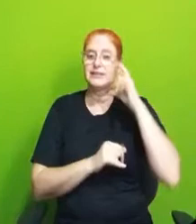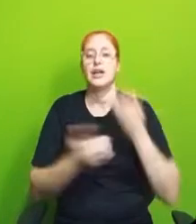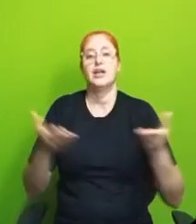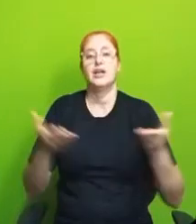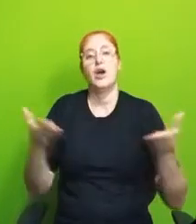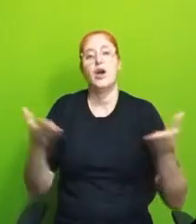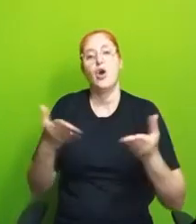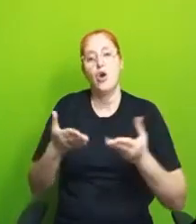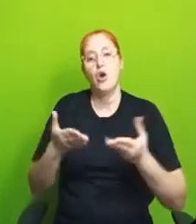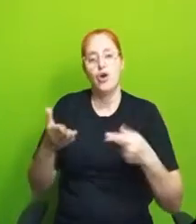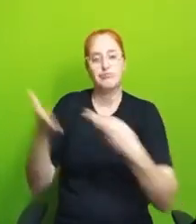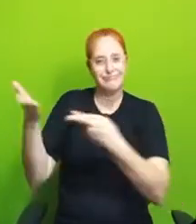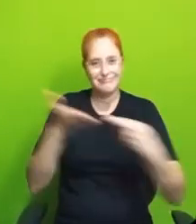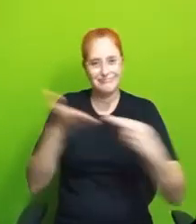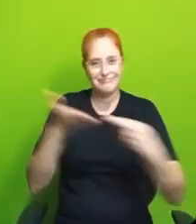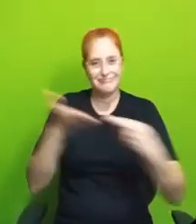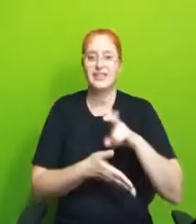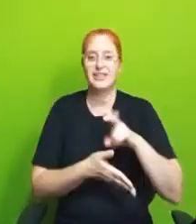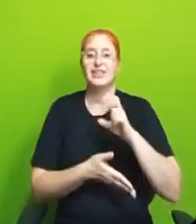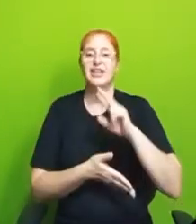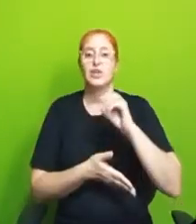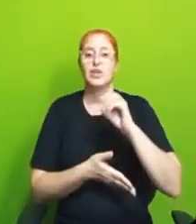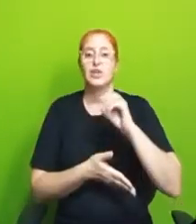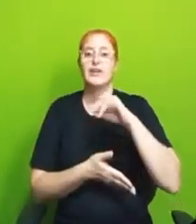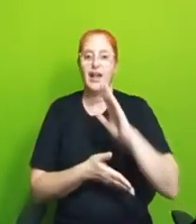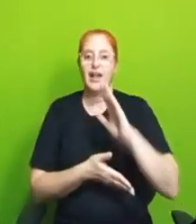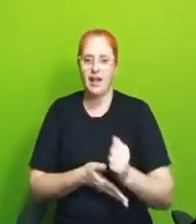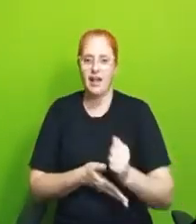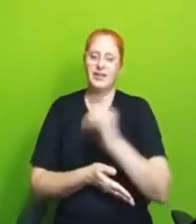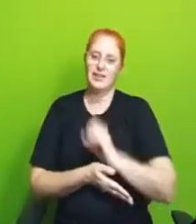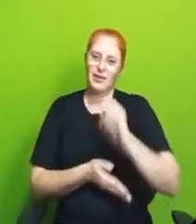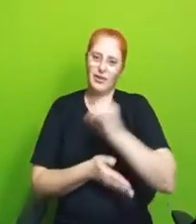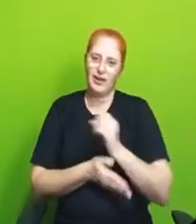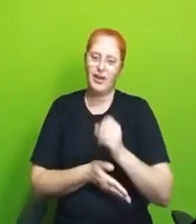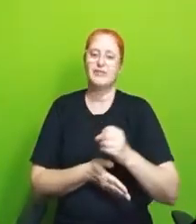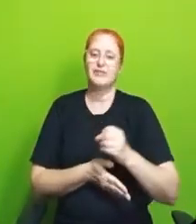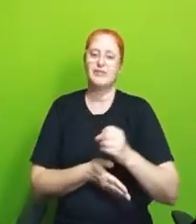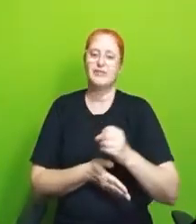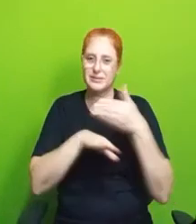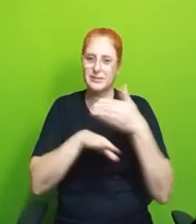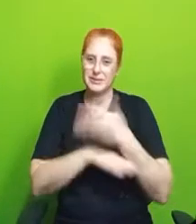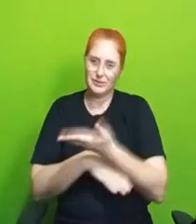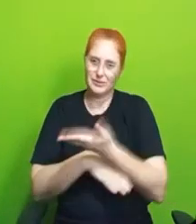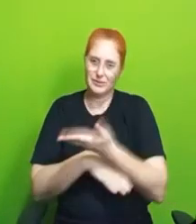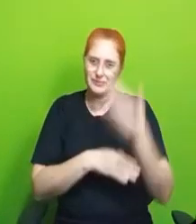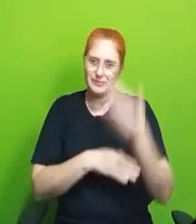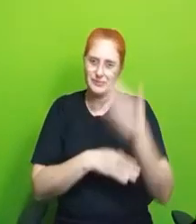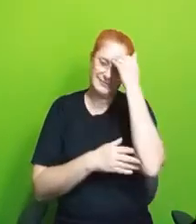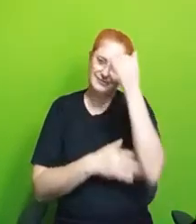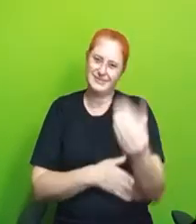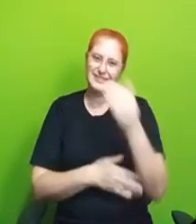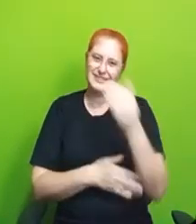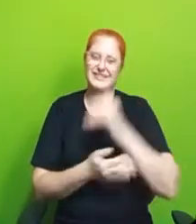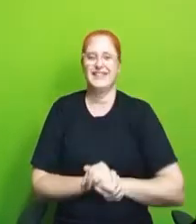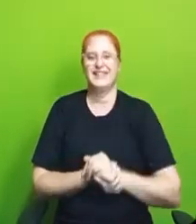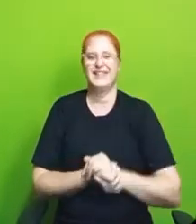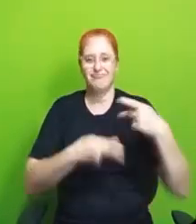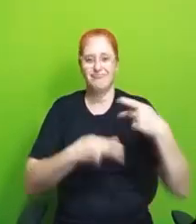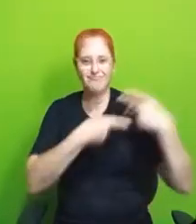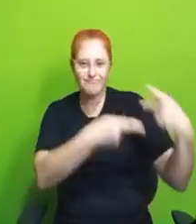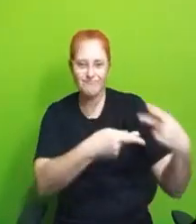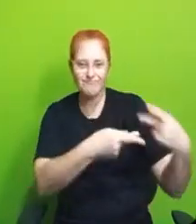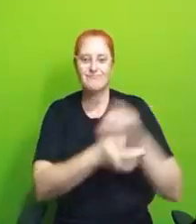Ferreira. Bem-vinda, Verônica. É muito bom contar com a tua presença aqui hoje. Obrigada por ter aceitado o convite. Obrigada